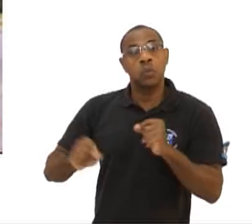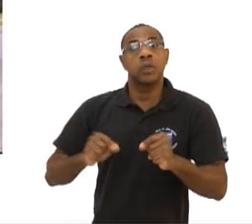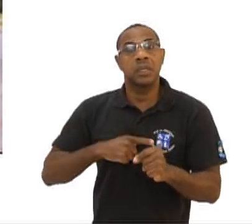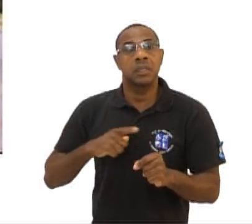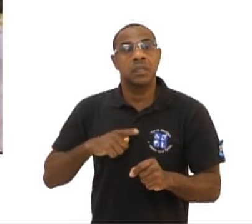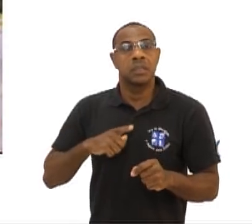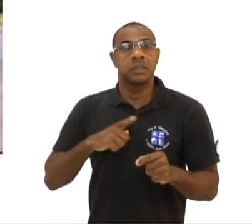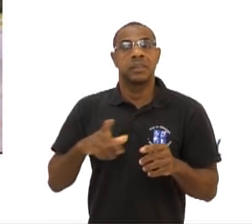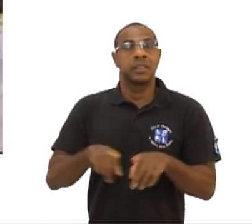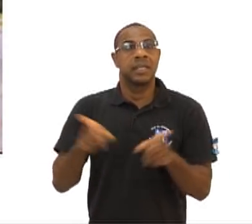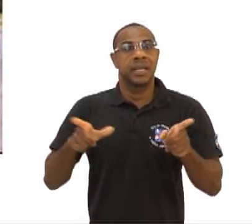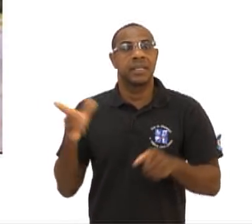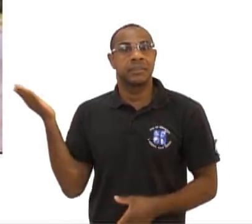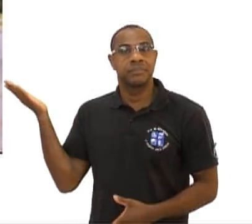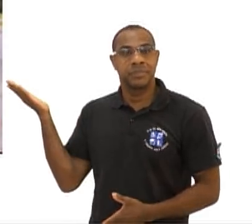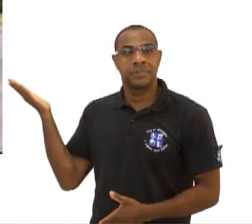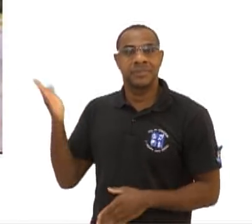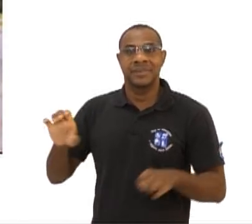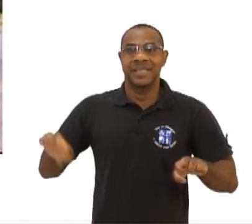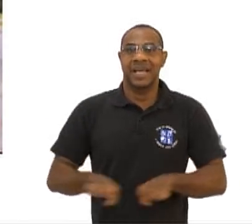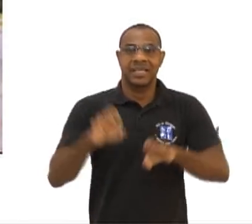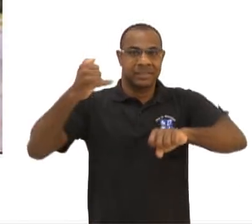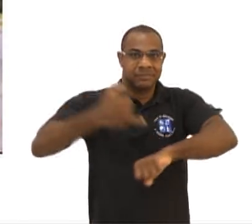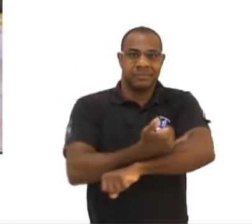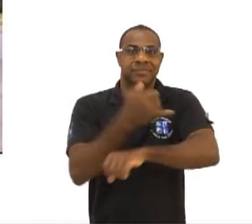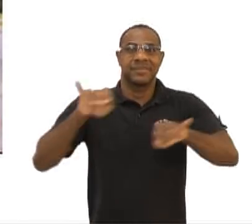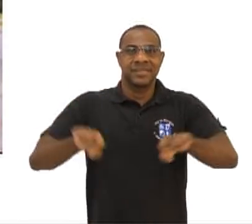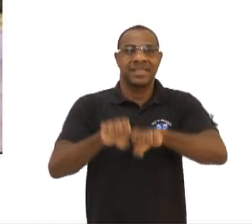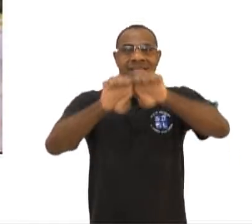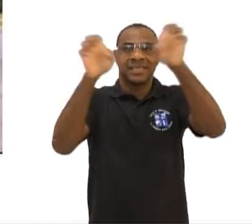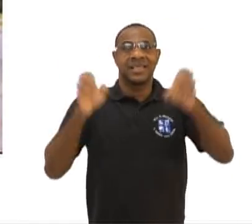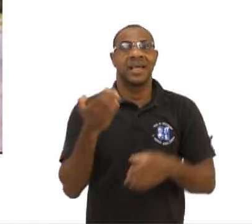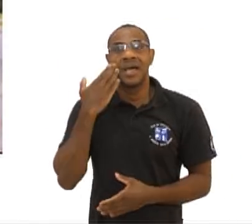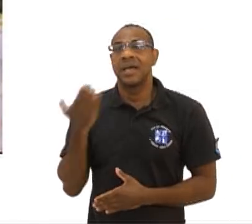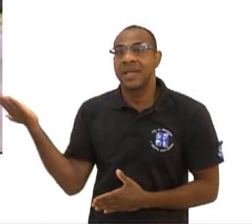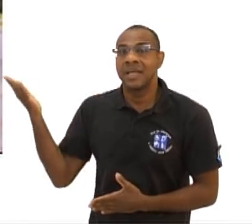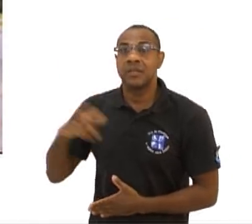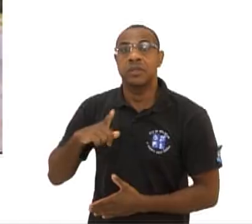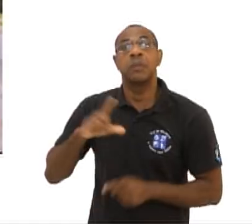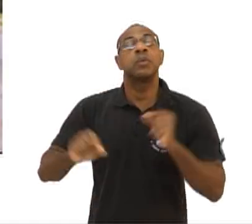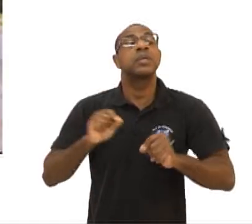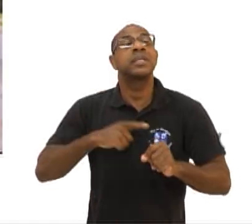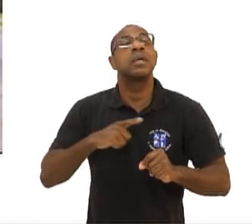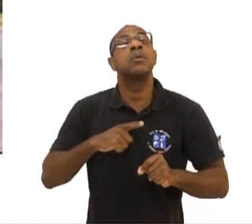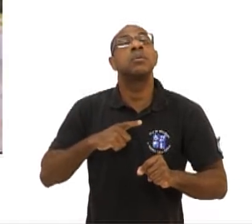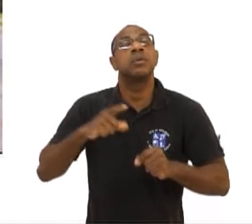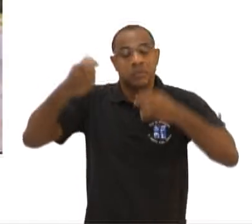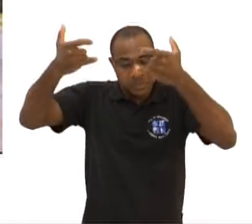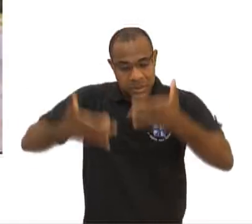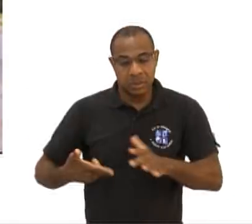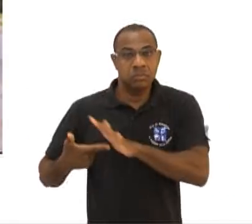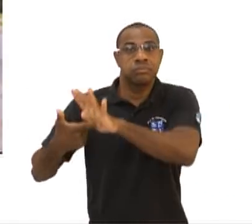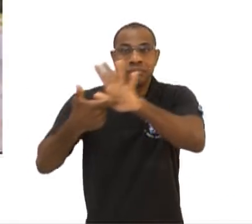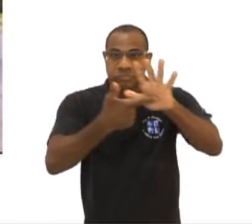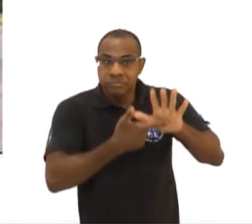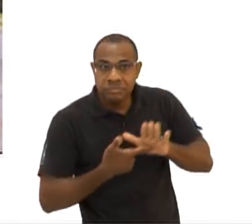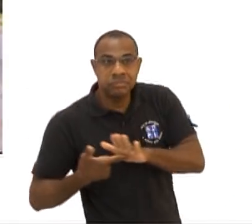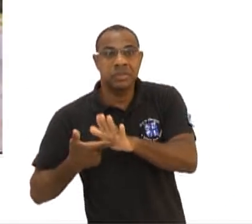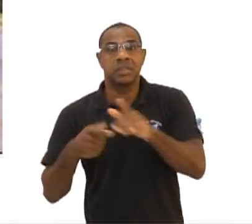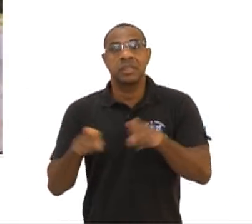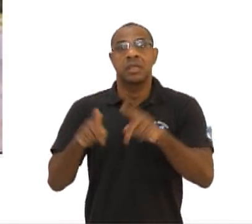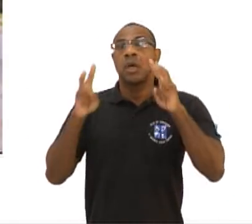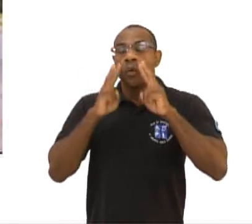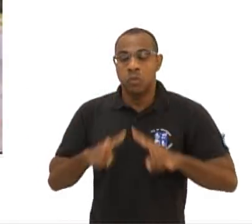esse complexo arquitetônico da Ordem Rosa Cruz, nós estamos o tempo todo vislumbrando essa